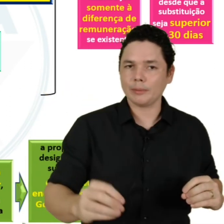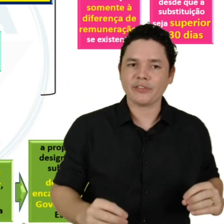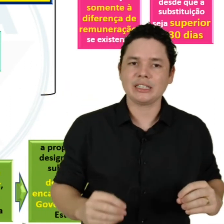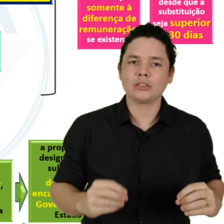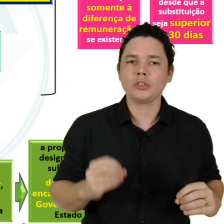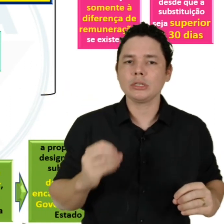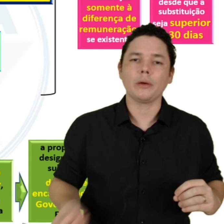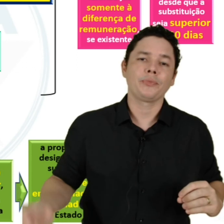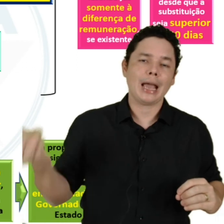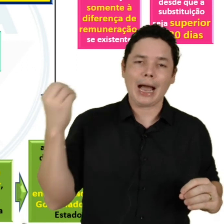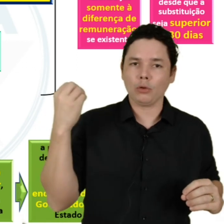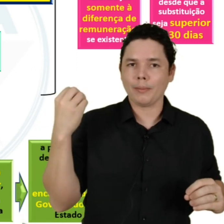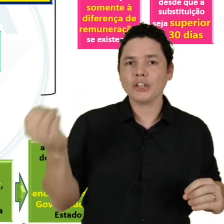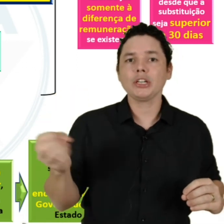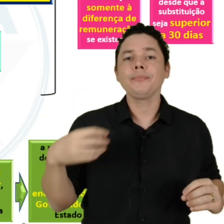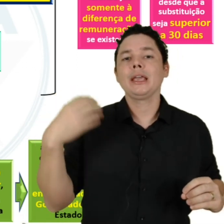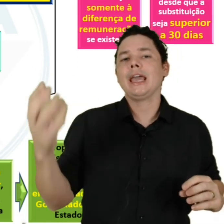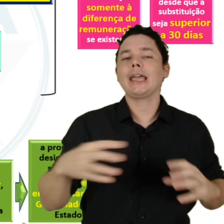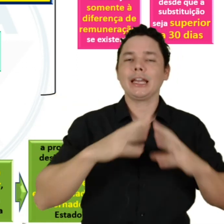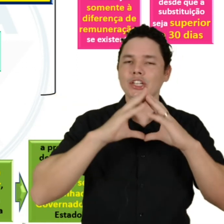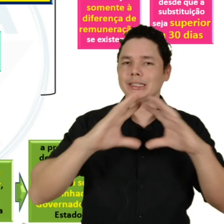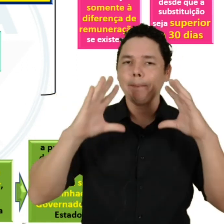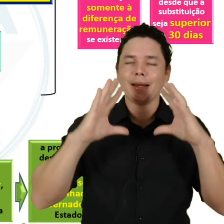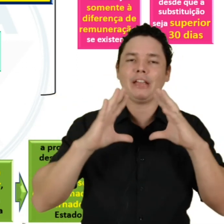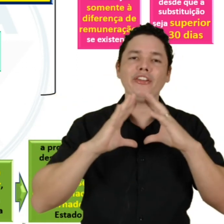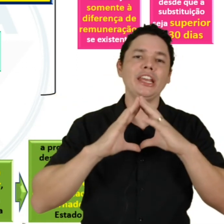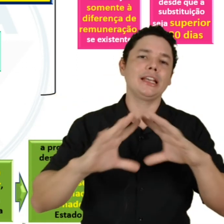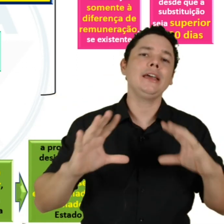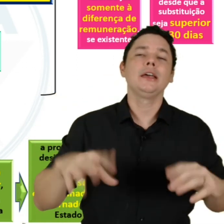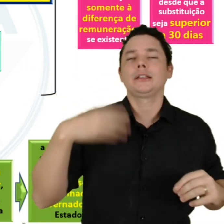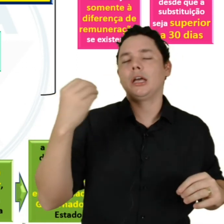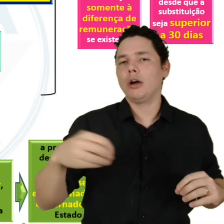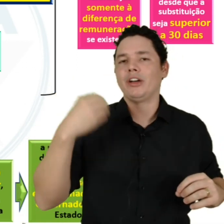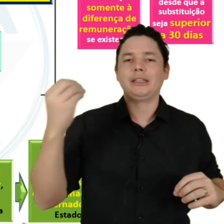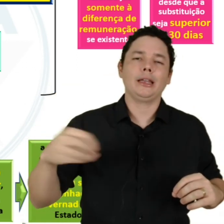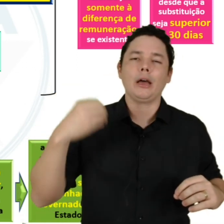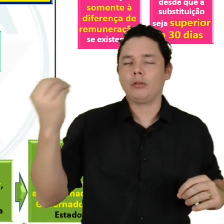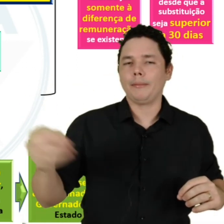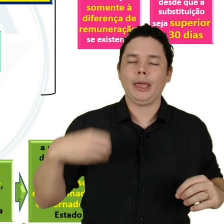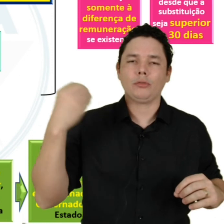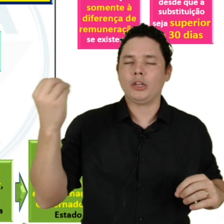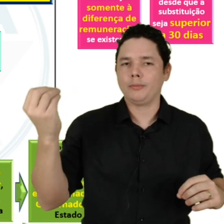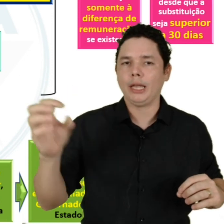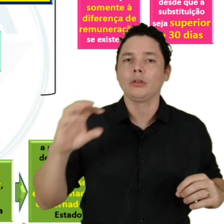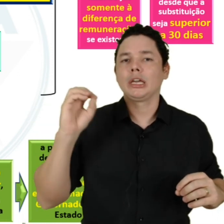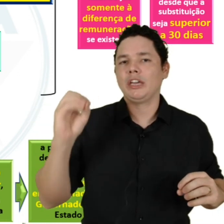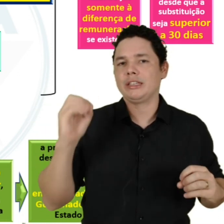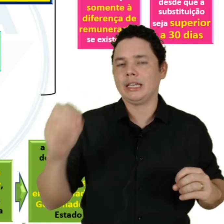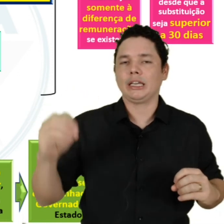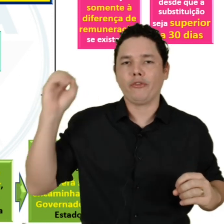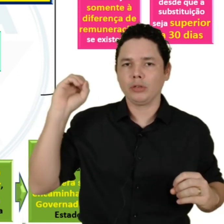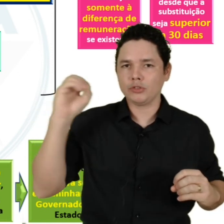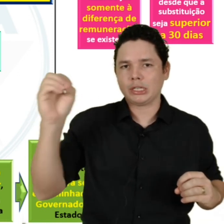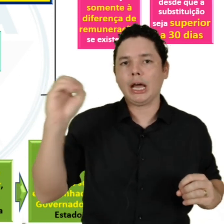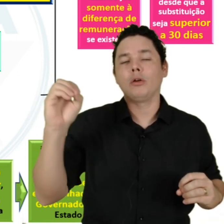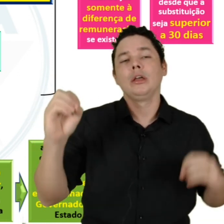duas formas de fazer a substituição. A automática, que é aquela que já está pré-definida, né? Então, vai ter lá um regulamento, um regimento, que vai dizer